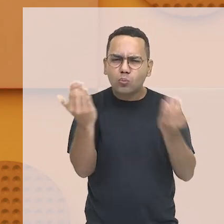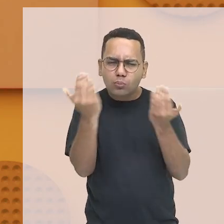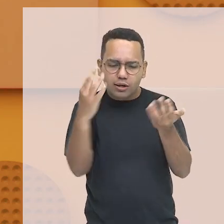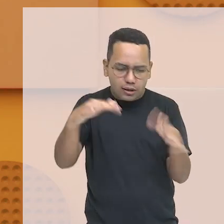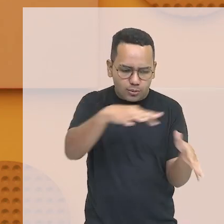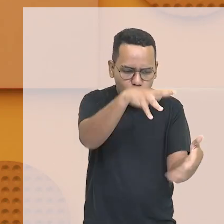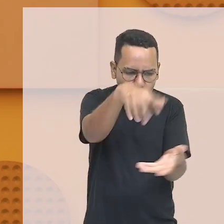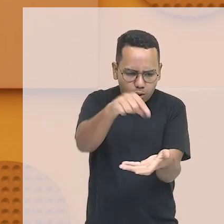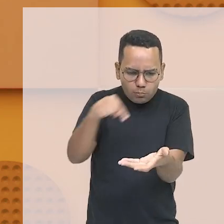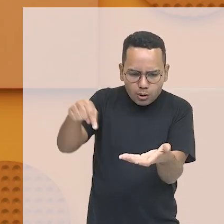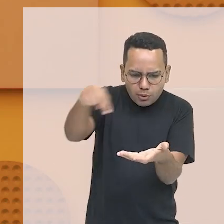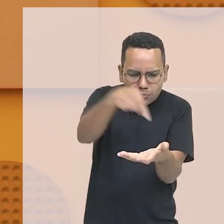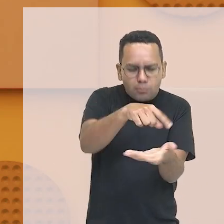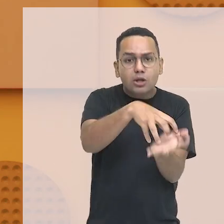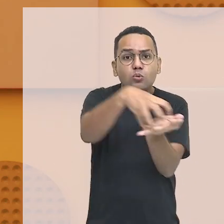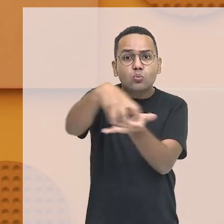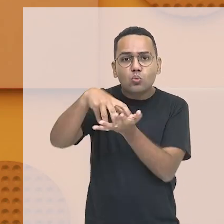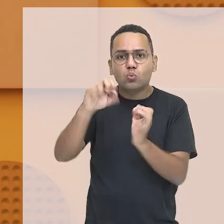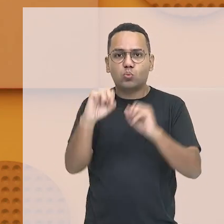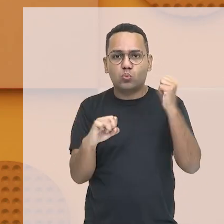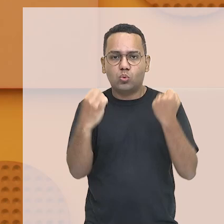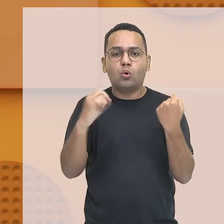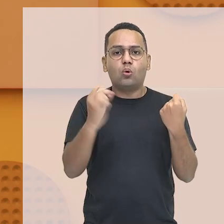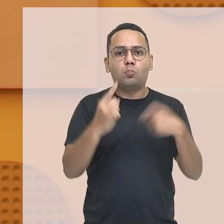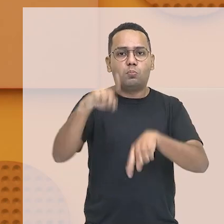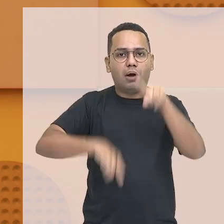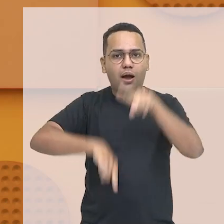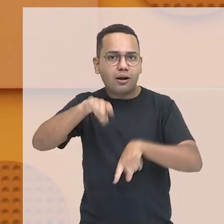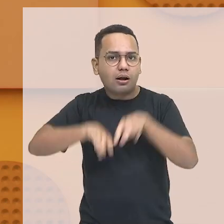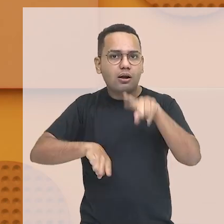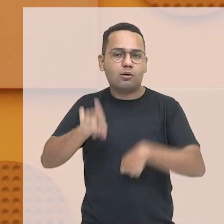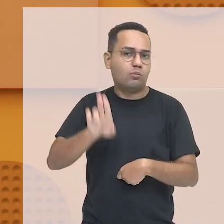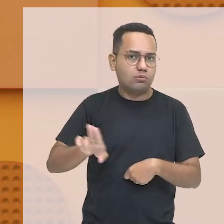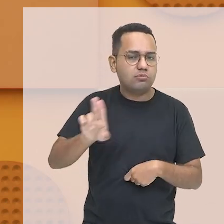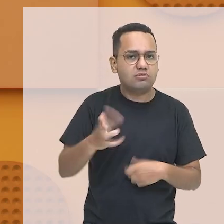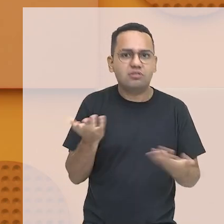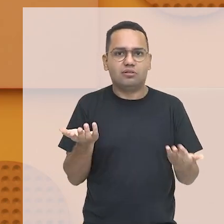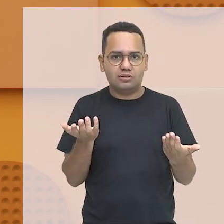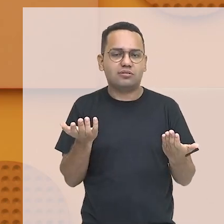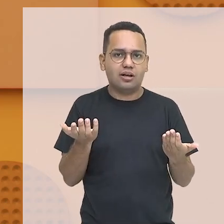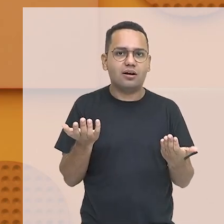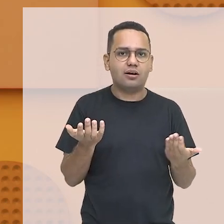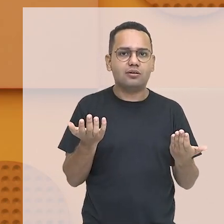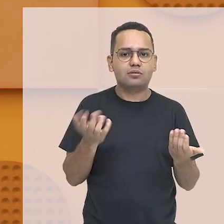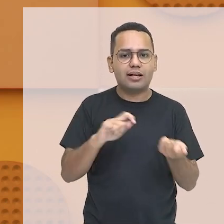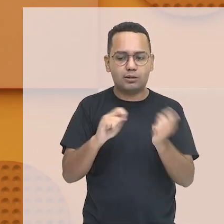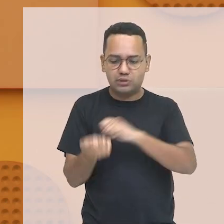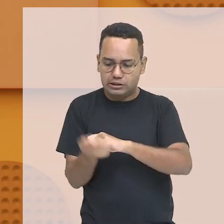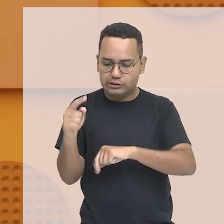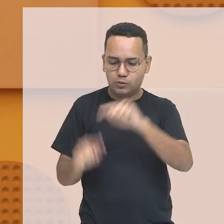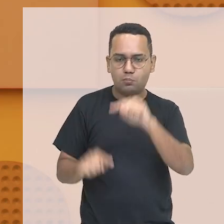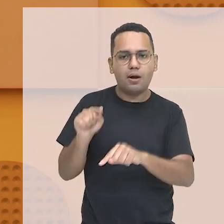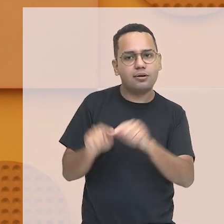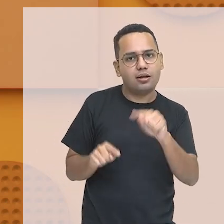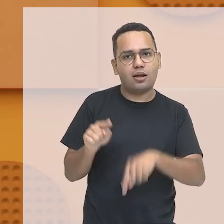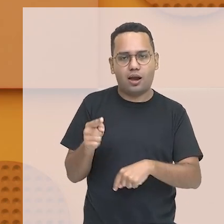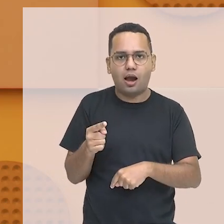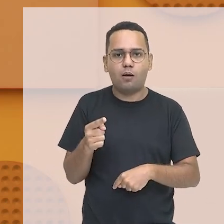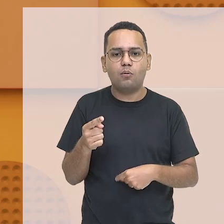a quantidade de recursos naturais que se utiliza para ocorrer ali essas modificações, né? Então,